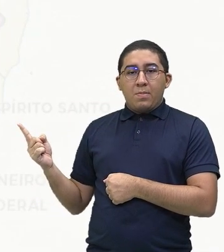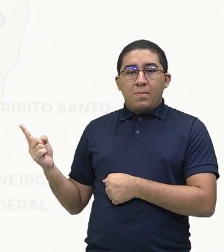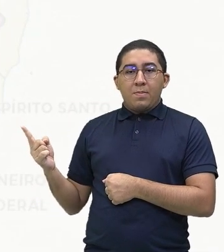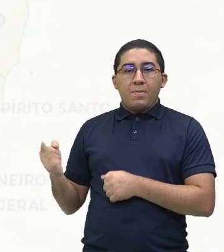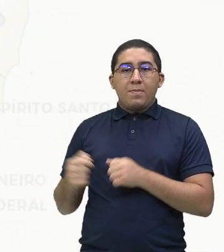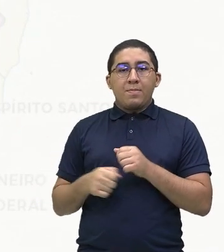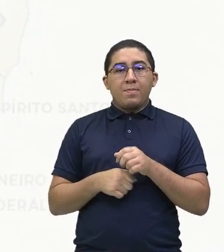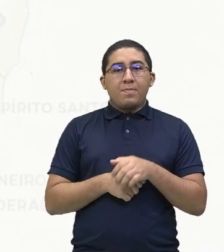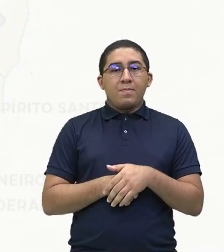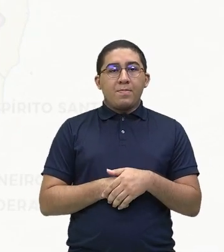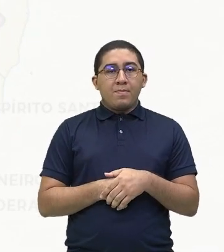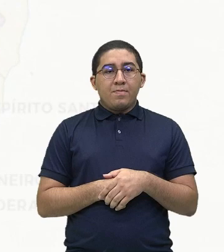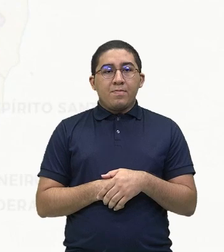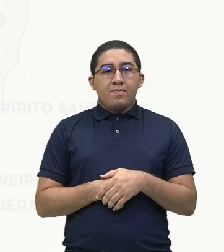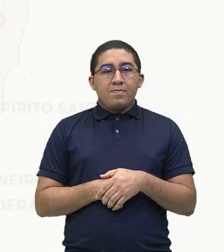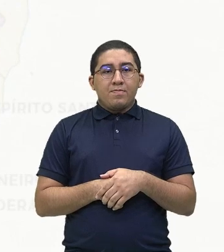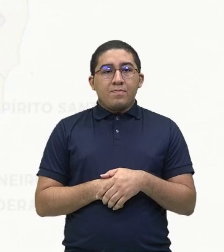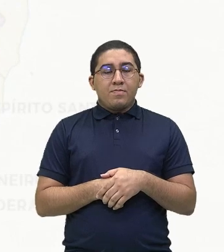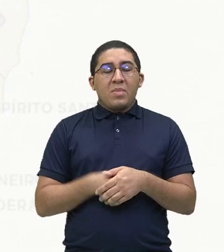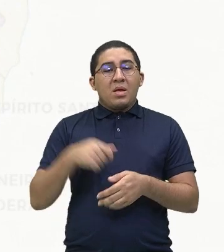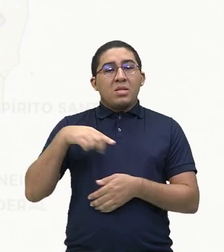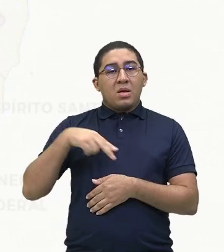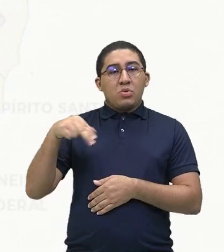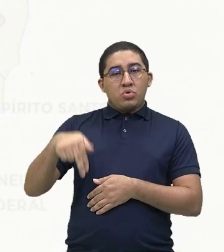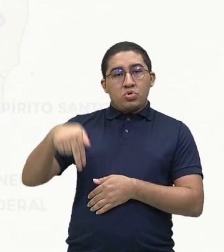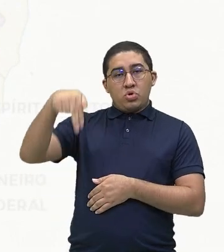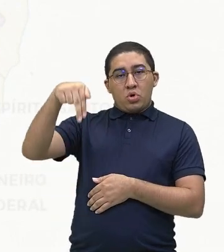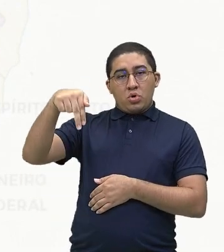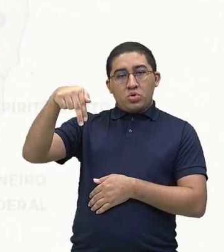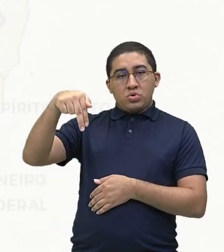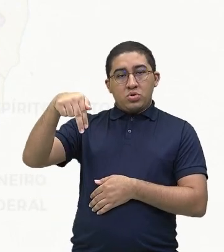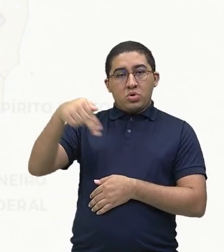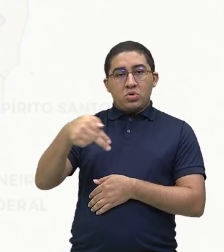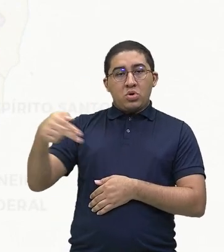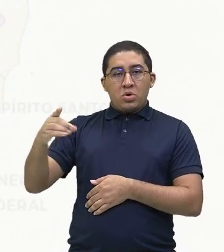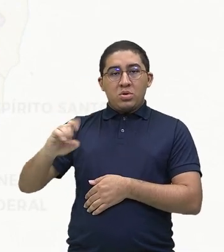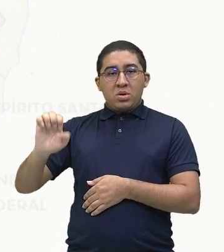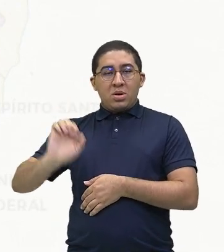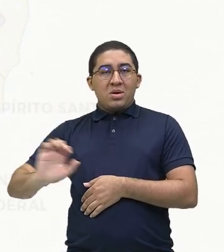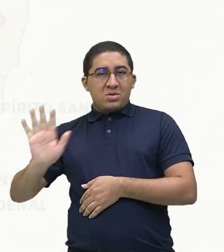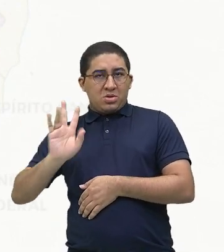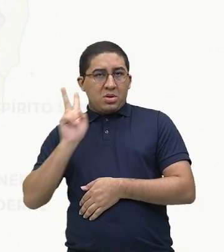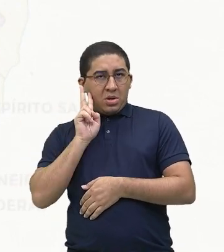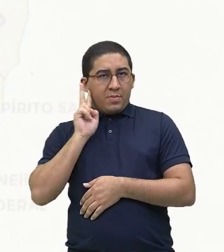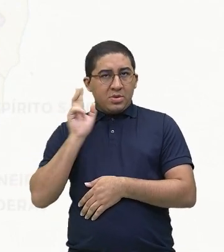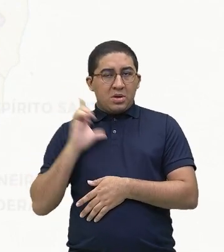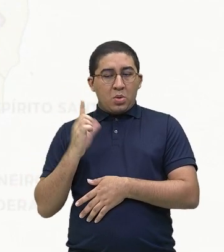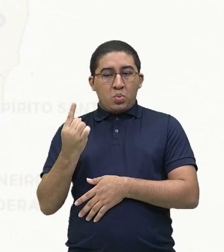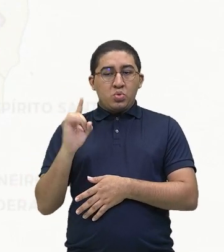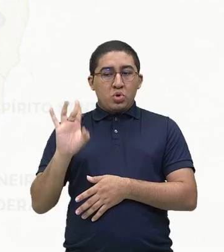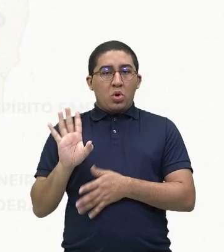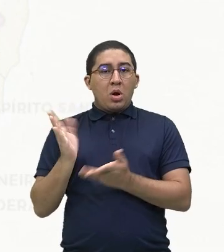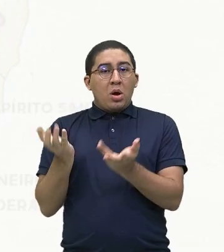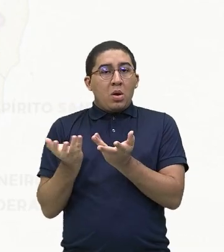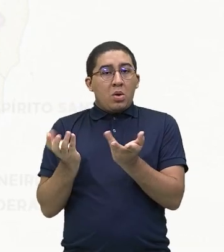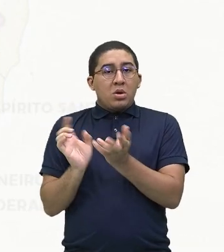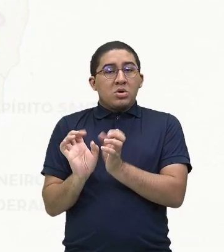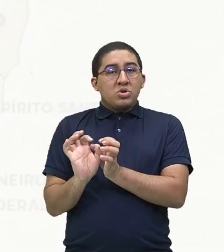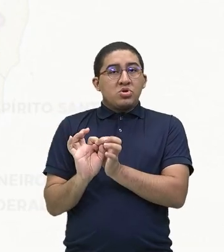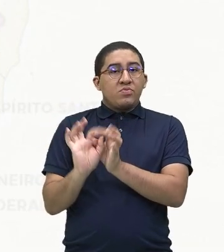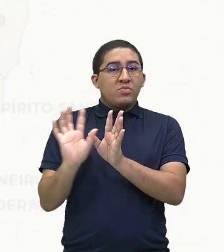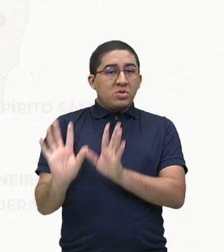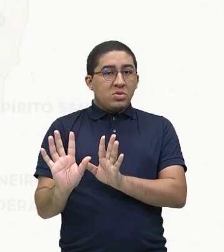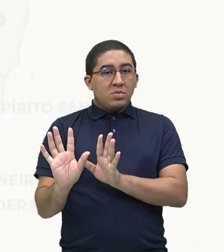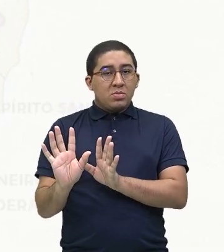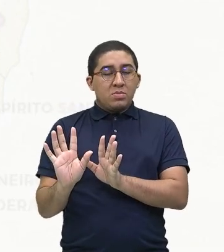1945. Eu já tenho aqui região norte, o Nordeste, olha, que era uma região só, eu tenho Nordeste Oriental